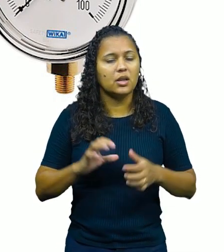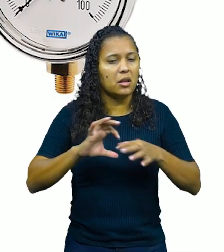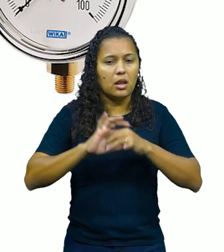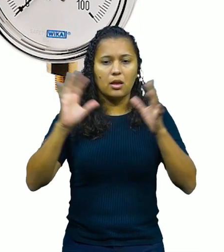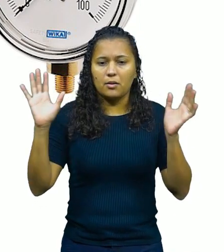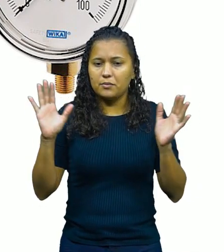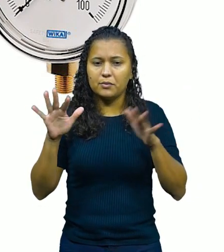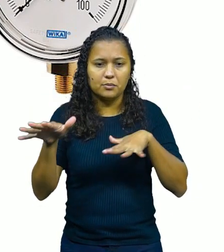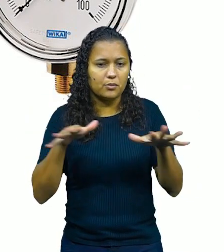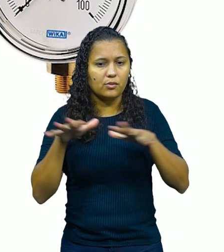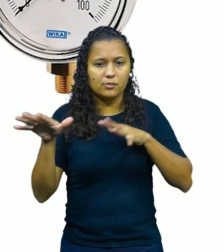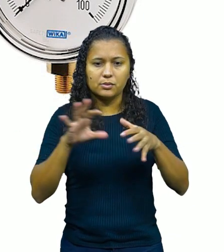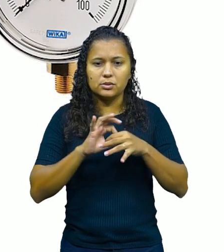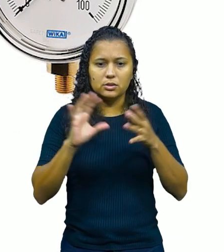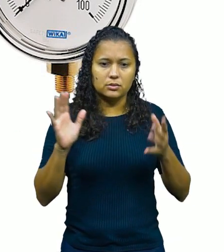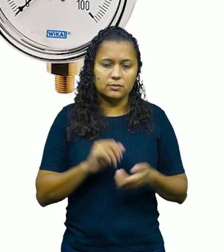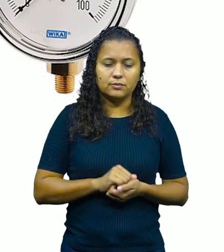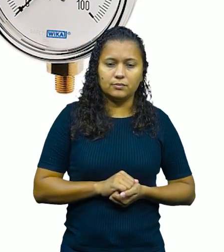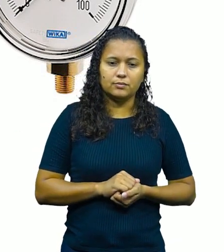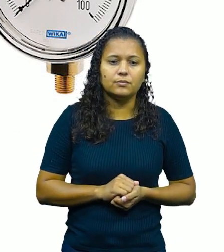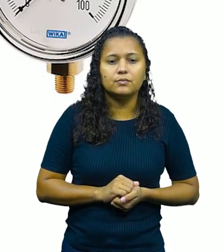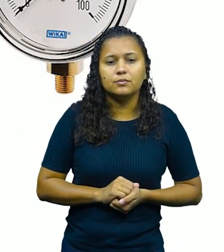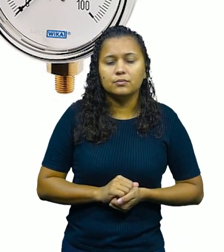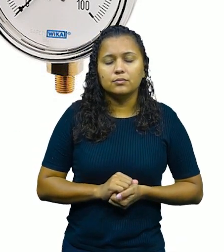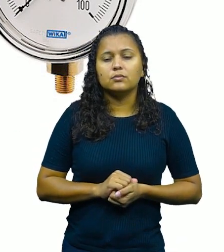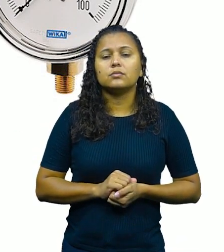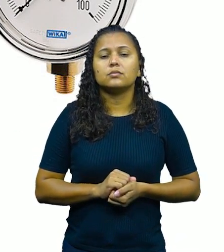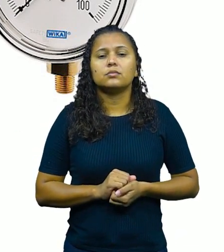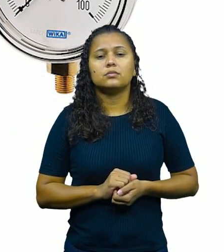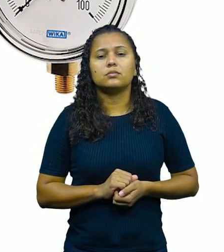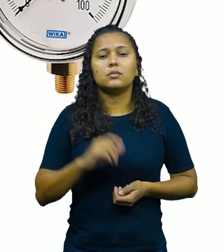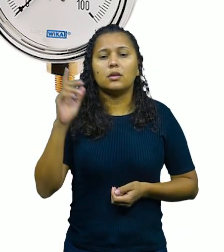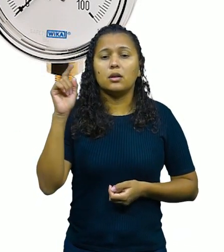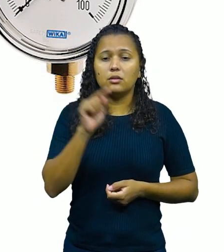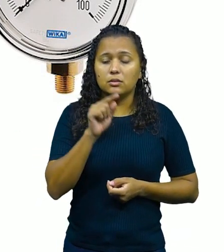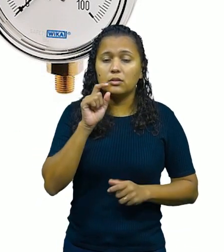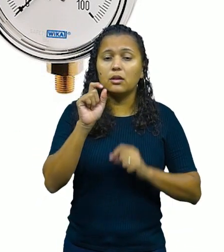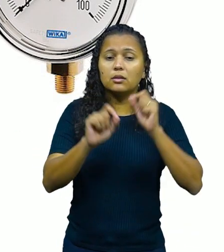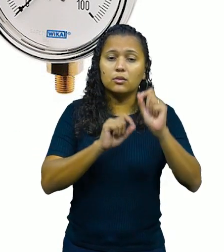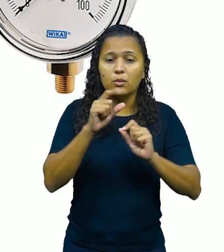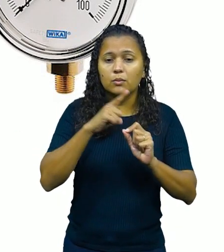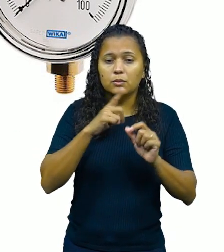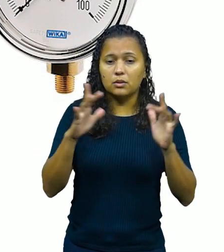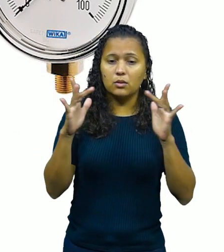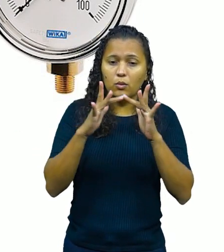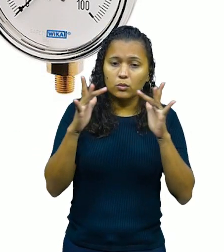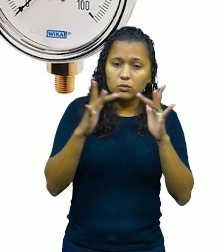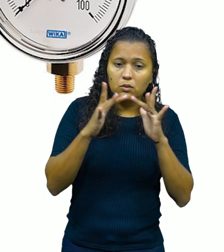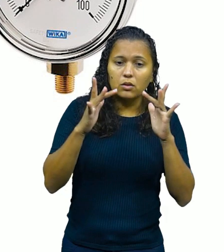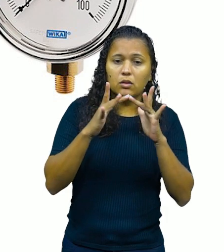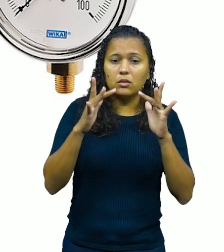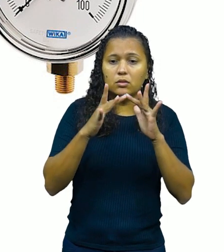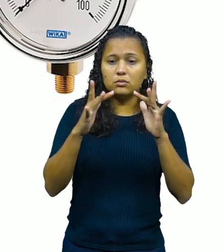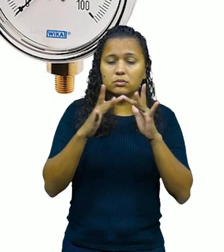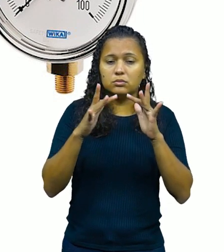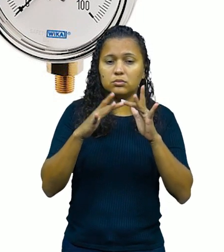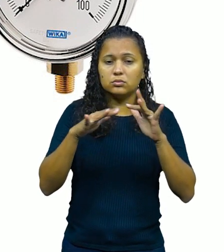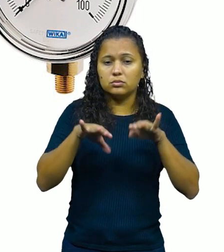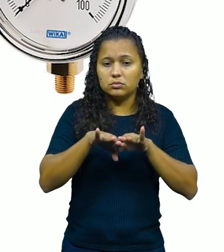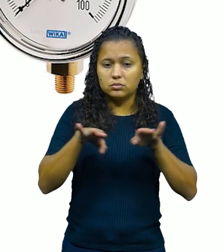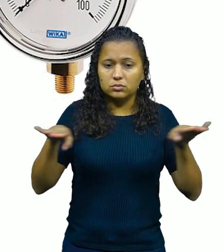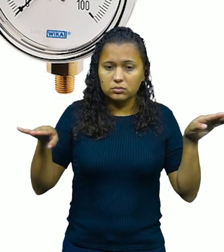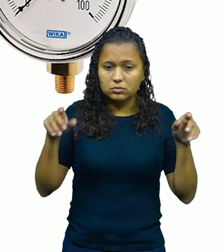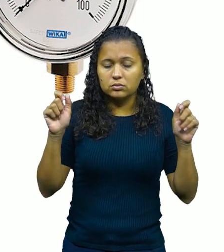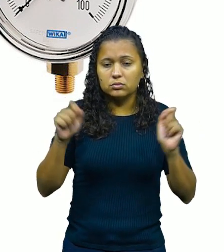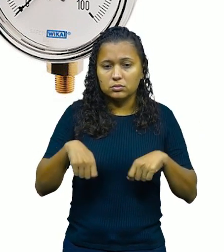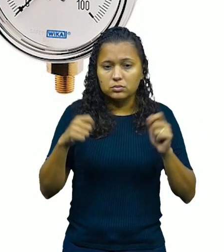aí ele fica livre do movimento. Então aqui é o ponto que você vai ter o contato com a